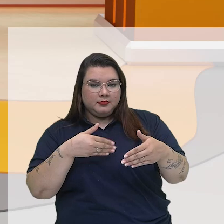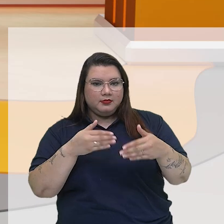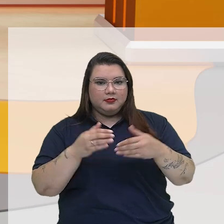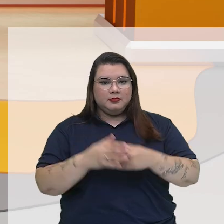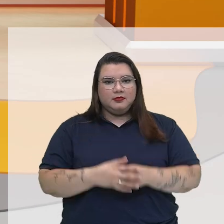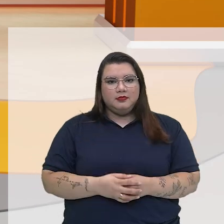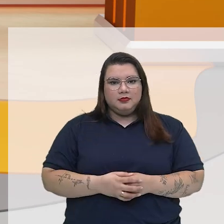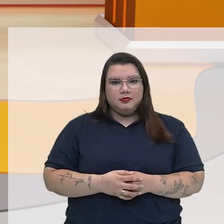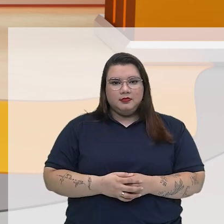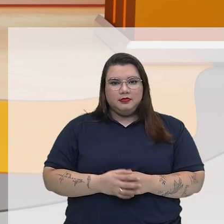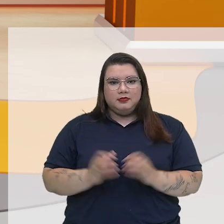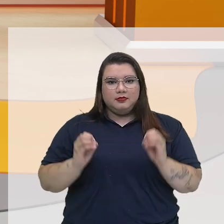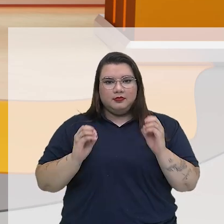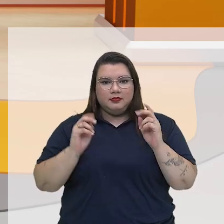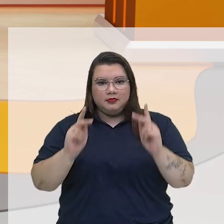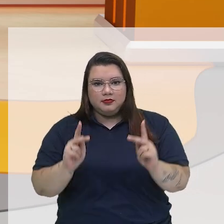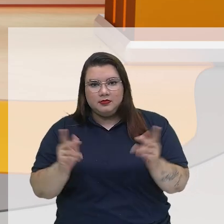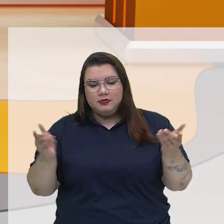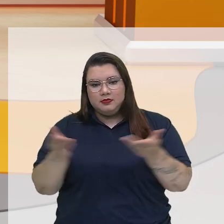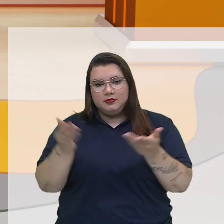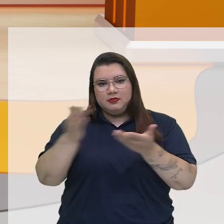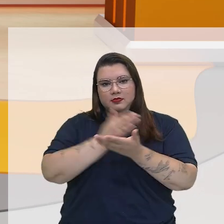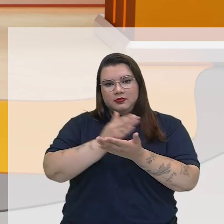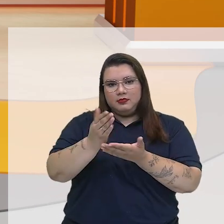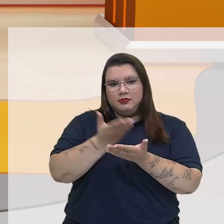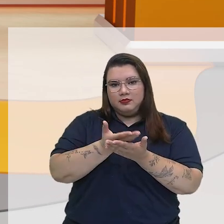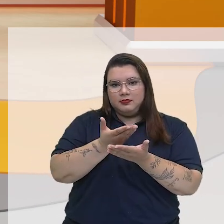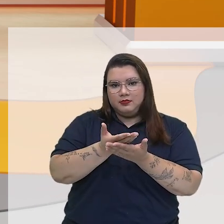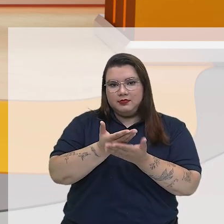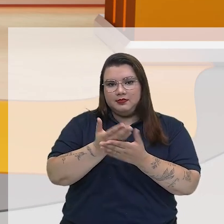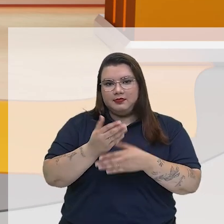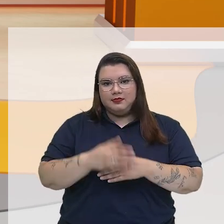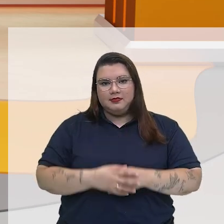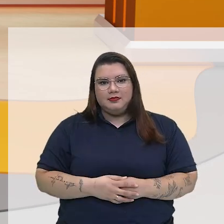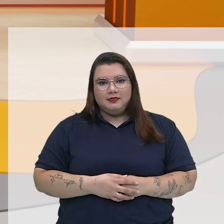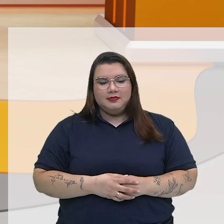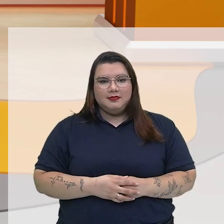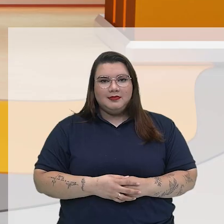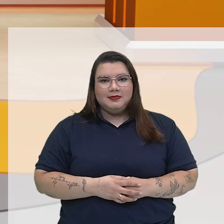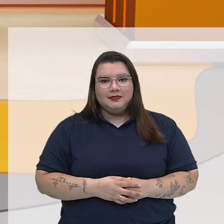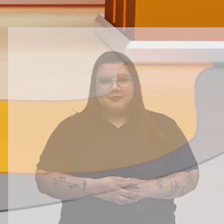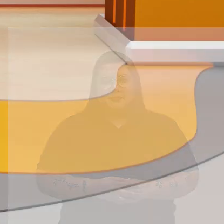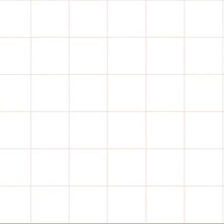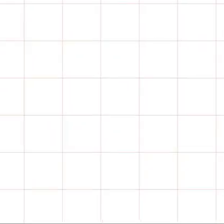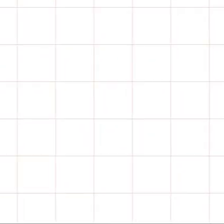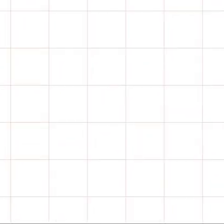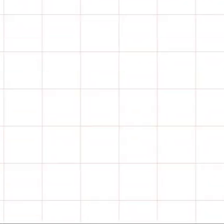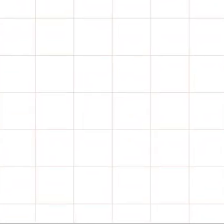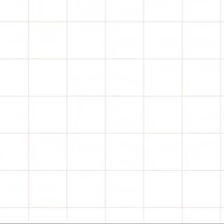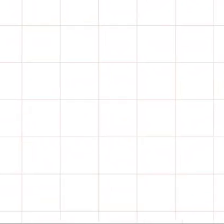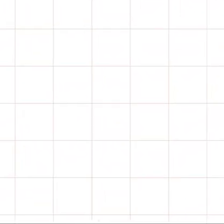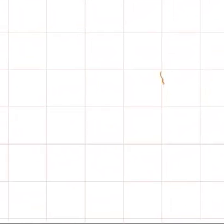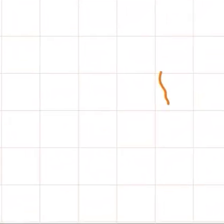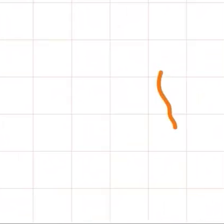nossa avaliação. Então, vamos agora para o momento da nossa aula com a revisão.